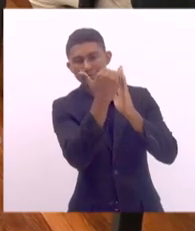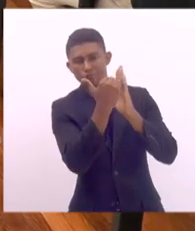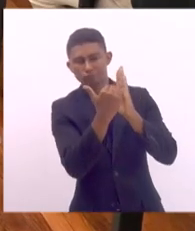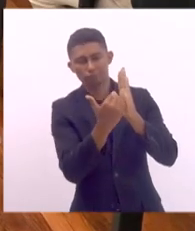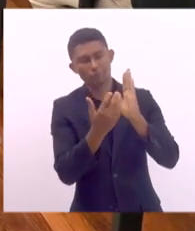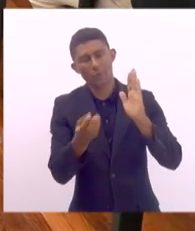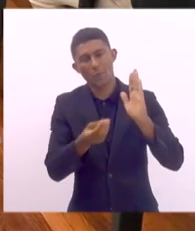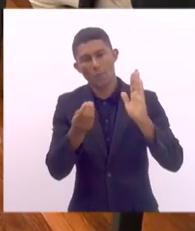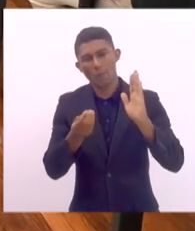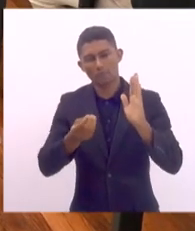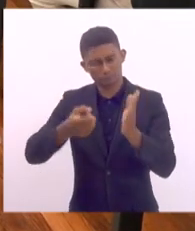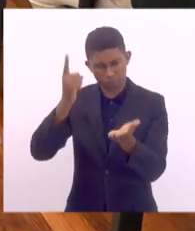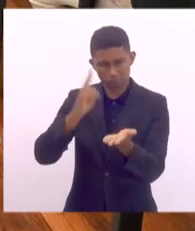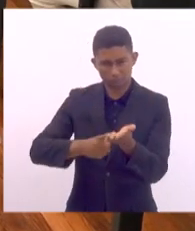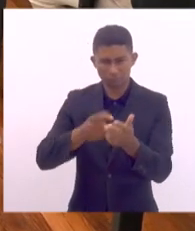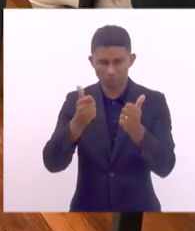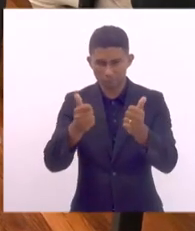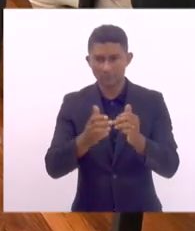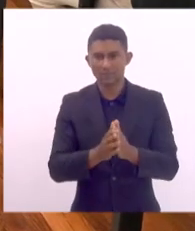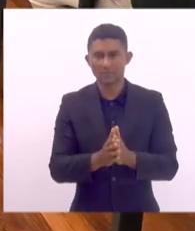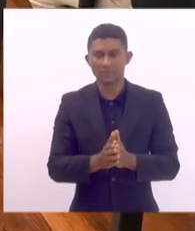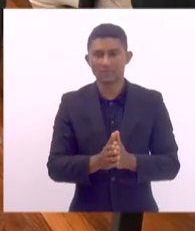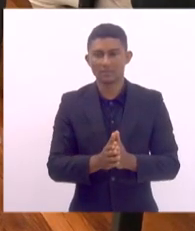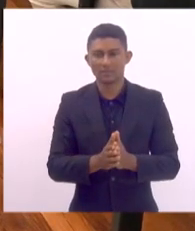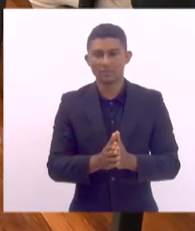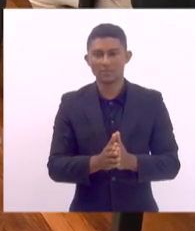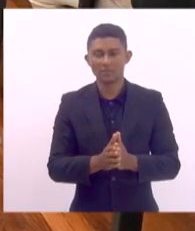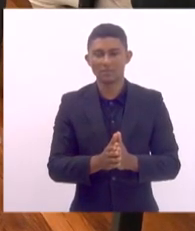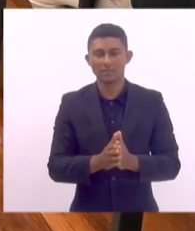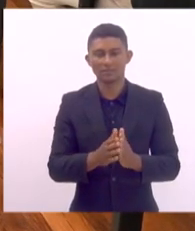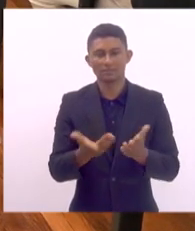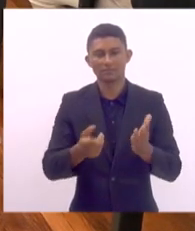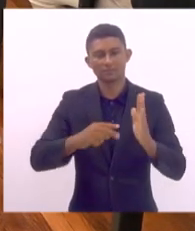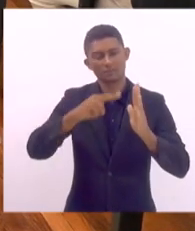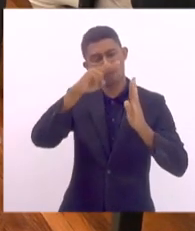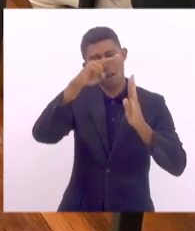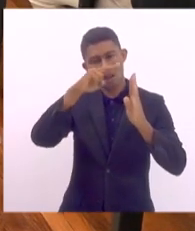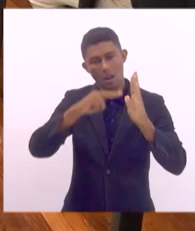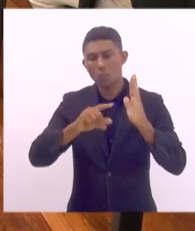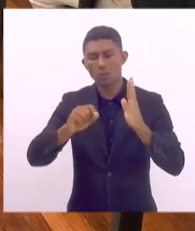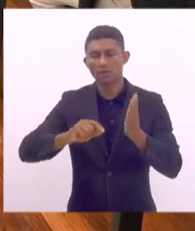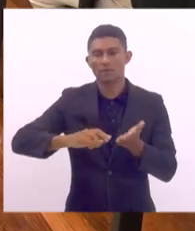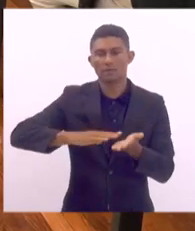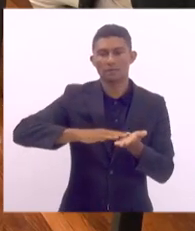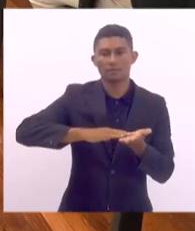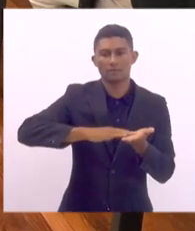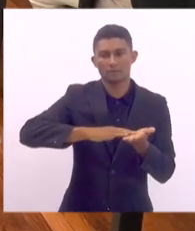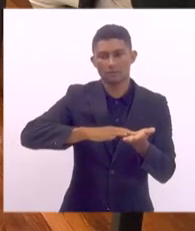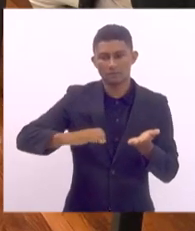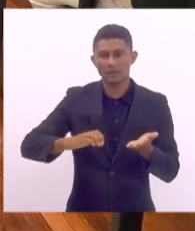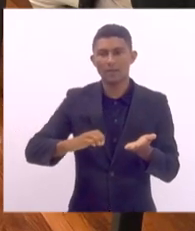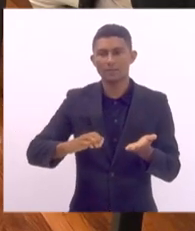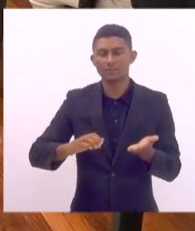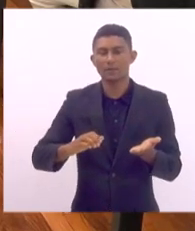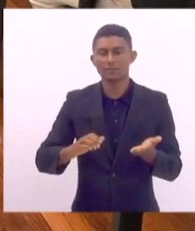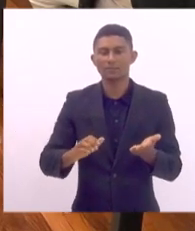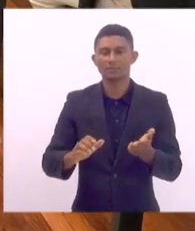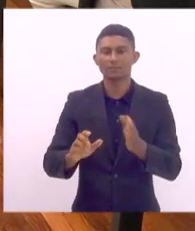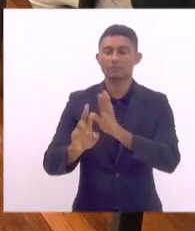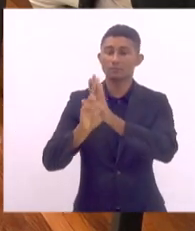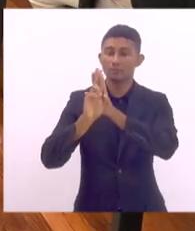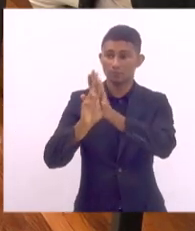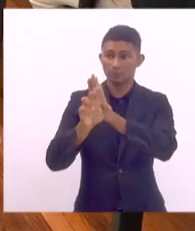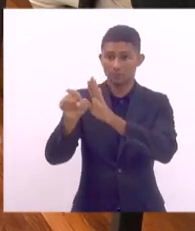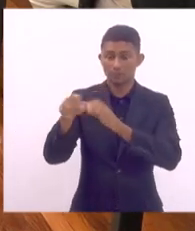procedimento. Vamos ler o veto, vamos ouvir o representante do governo, que ainda não é o